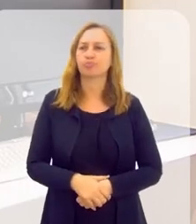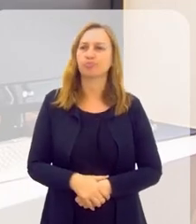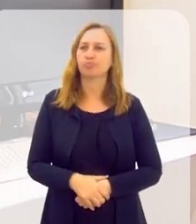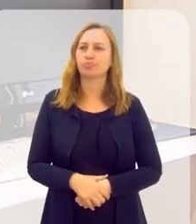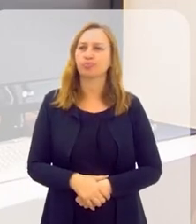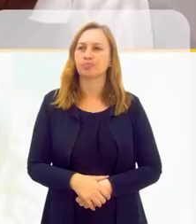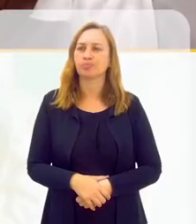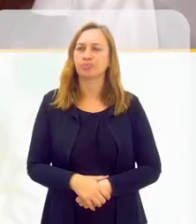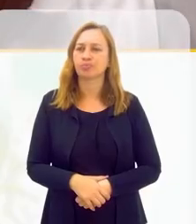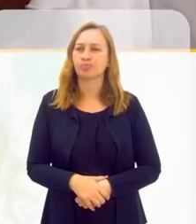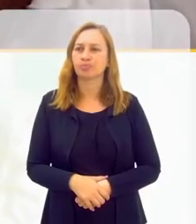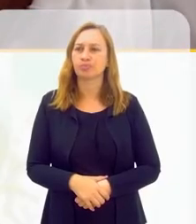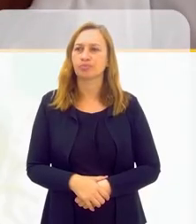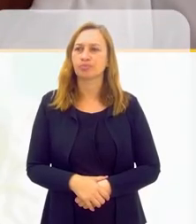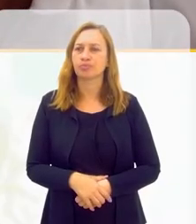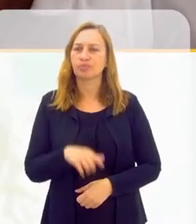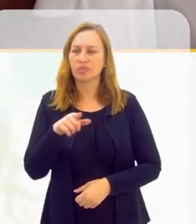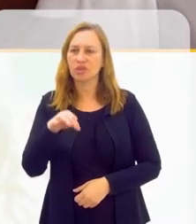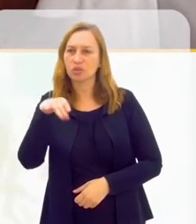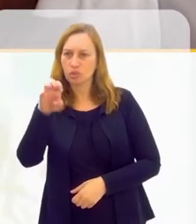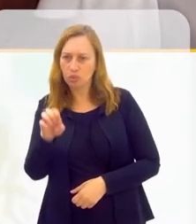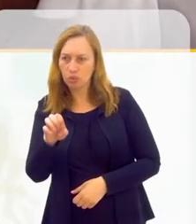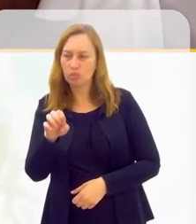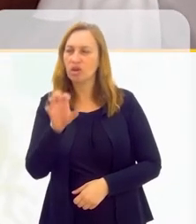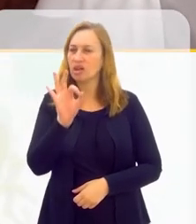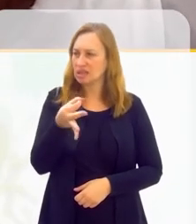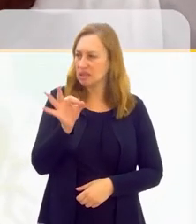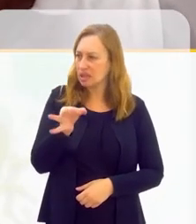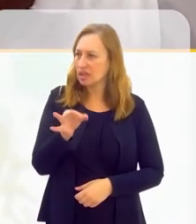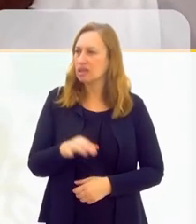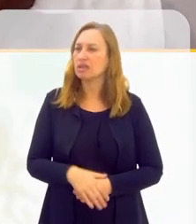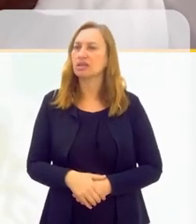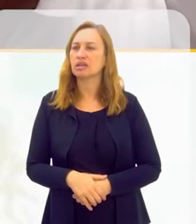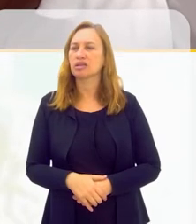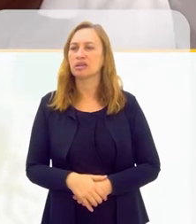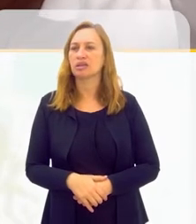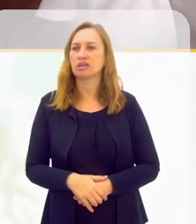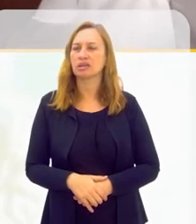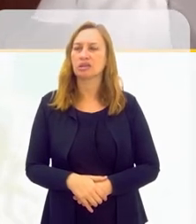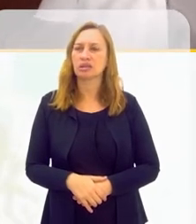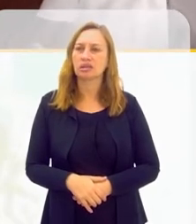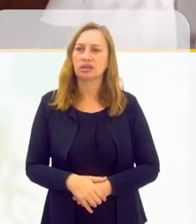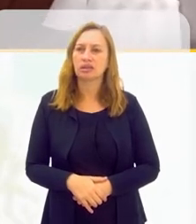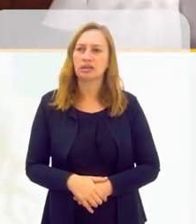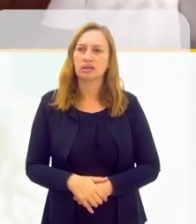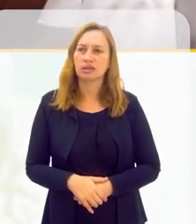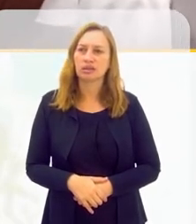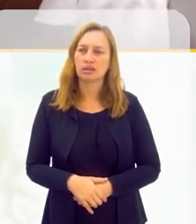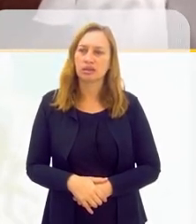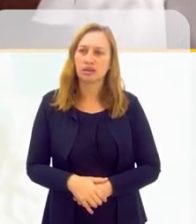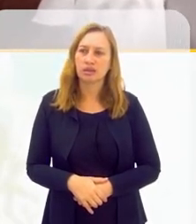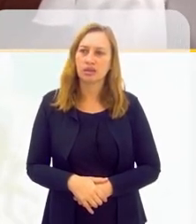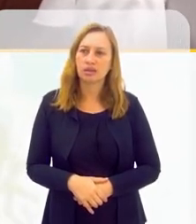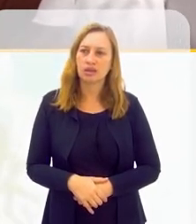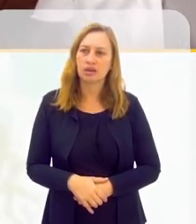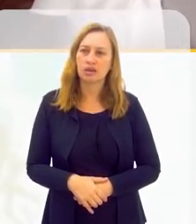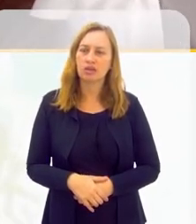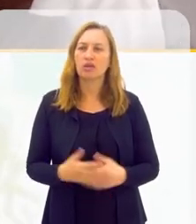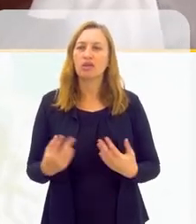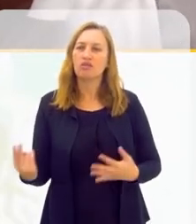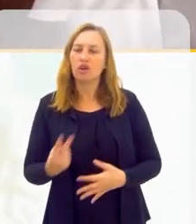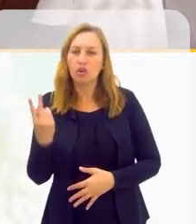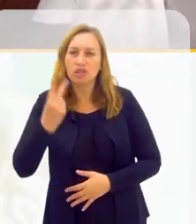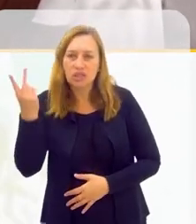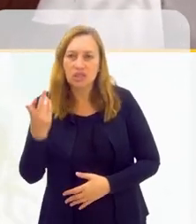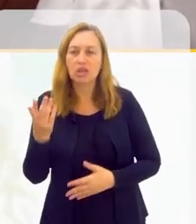sentido. Sim, essa dos clubes é evidente. E que passa um bocadinho, nem é preciso especificar apenas no desporto adaptado.